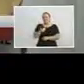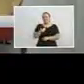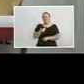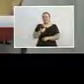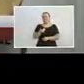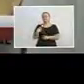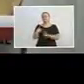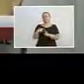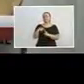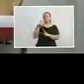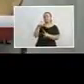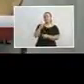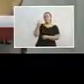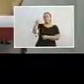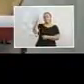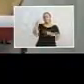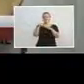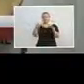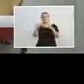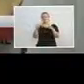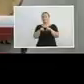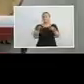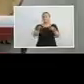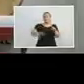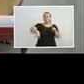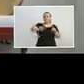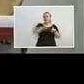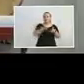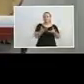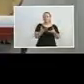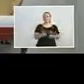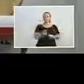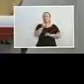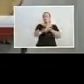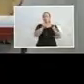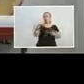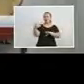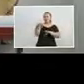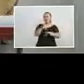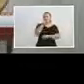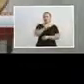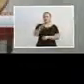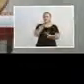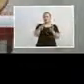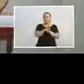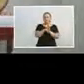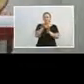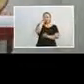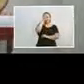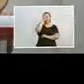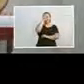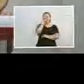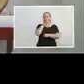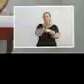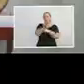que estava em viagem a Brasília, e recebemos aqui a Associação dos Hospitais da nossa região, dos prestadores de